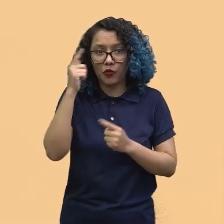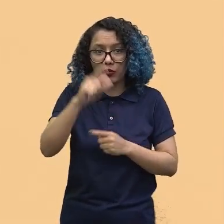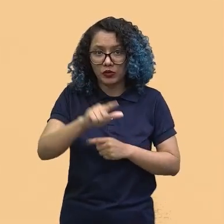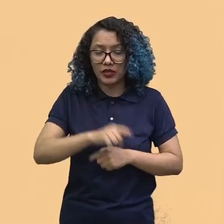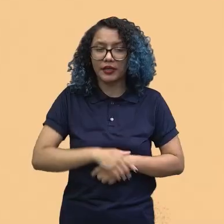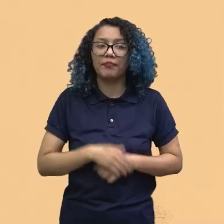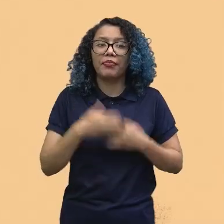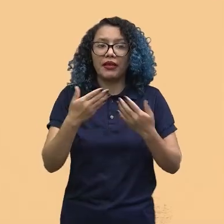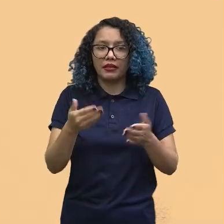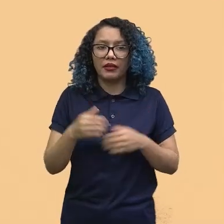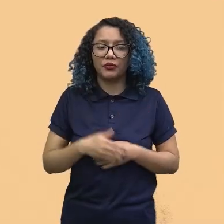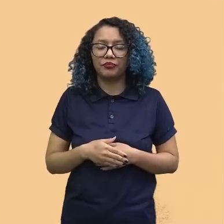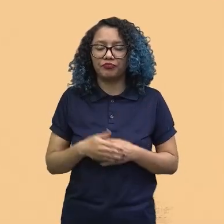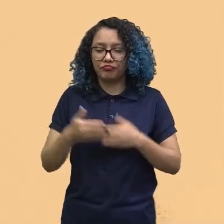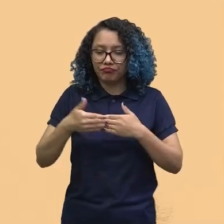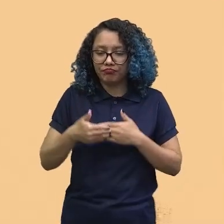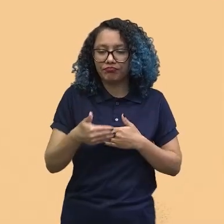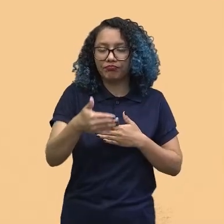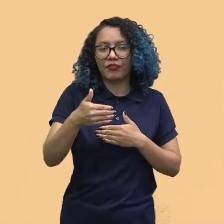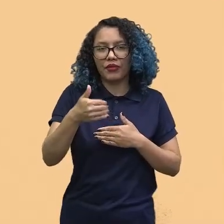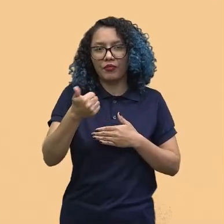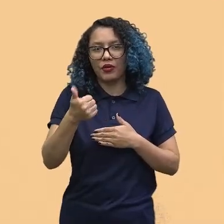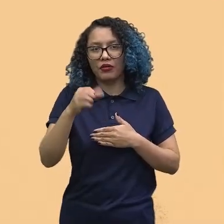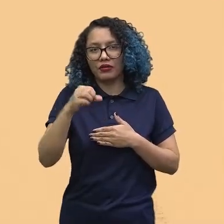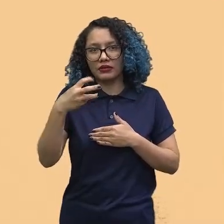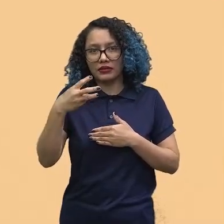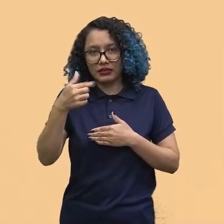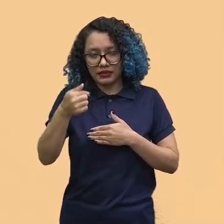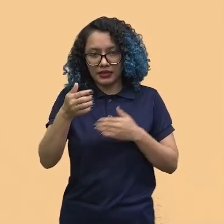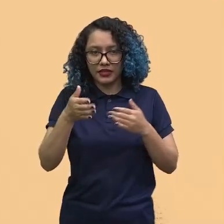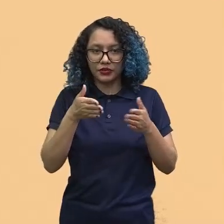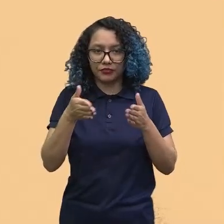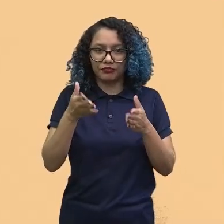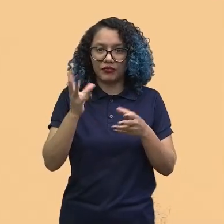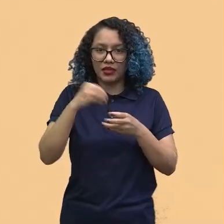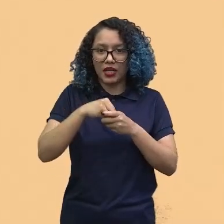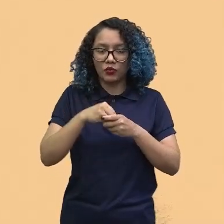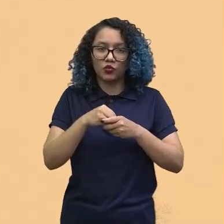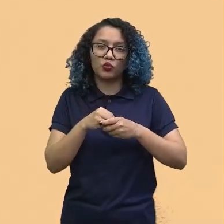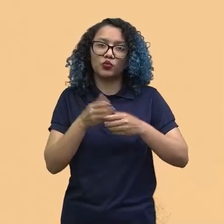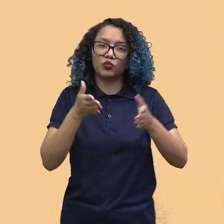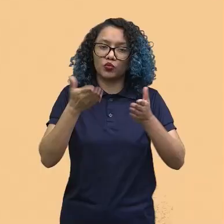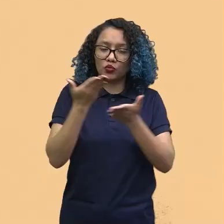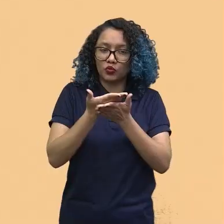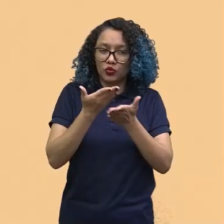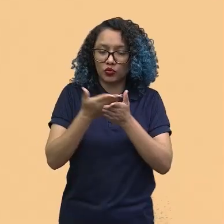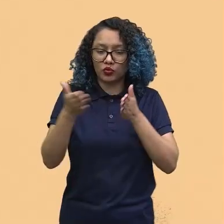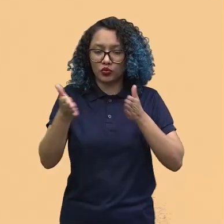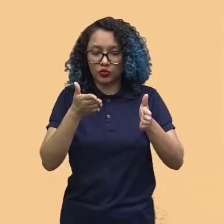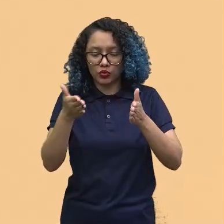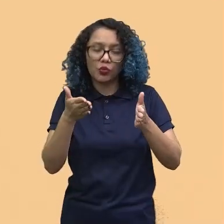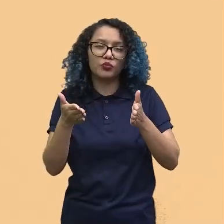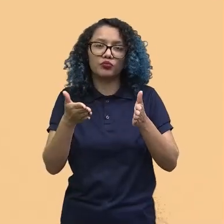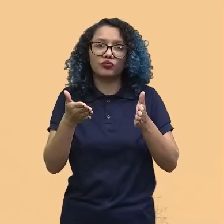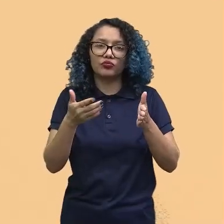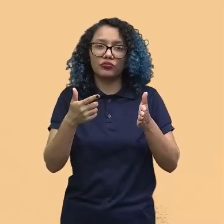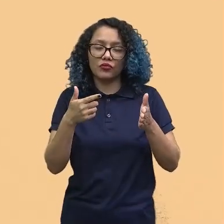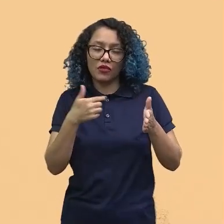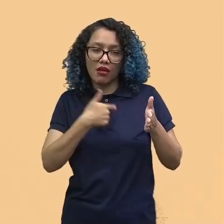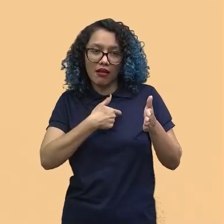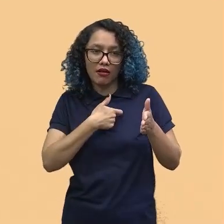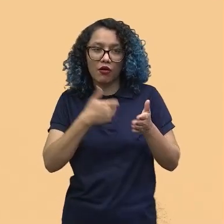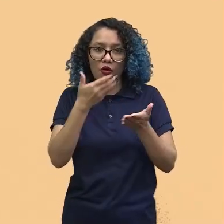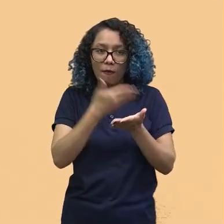partir de 1937, dentro do estudo da era Vargas, adentra-se naquilo que chamamos de